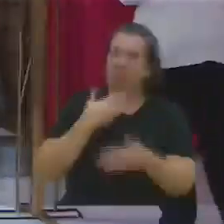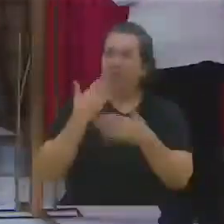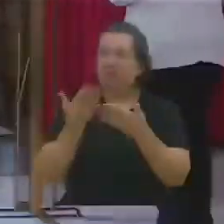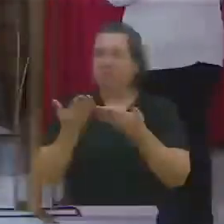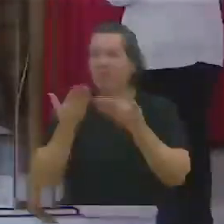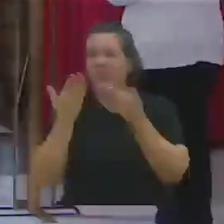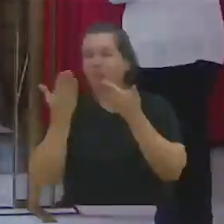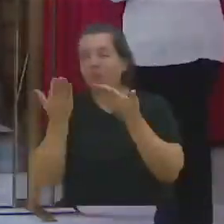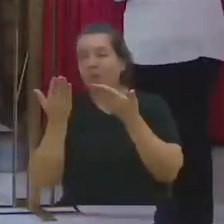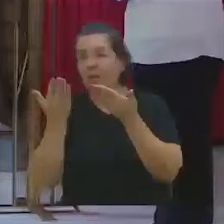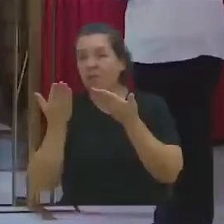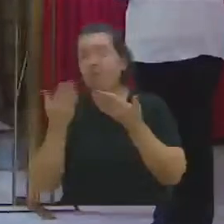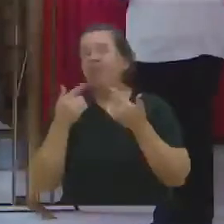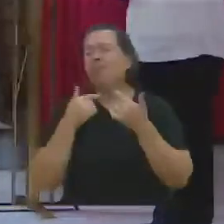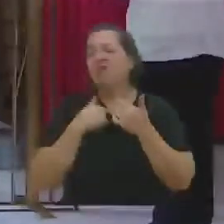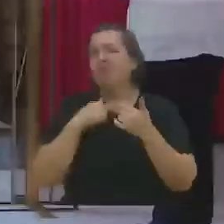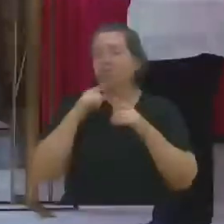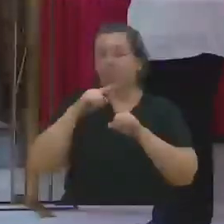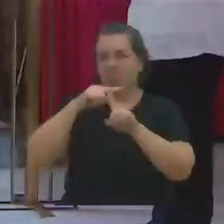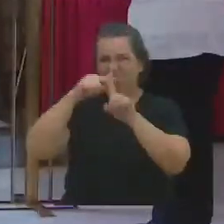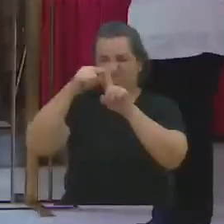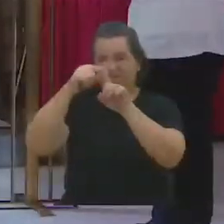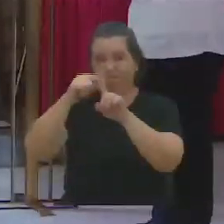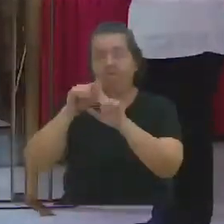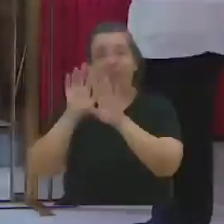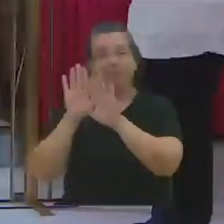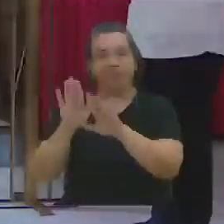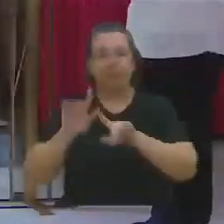pagou por meus